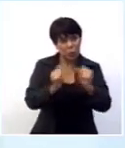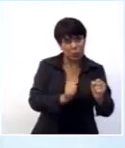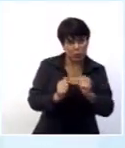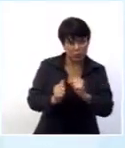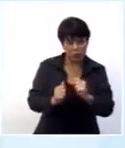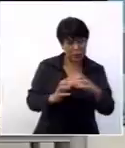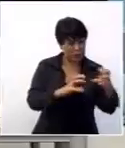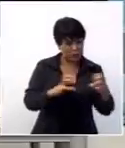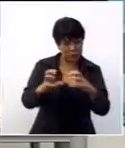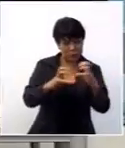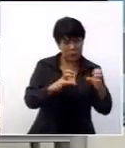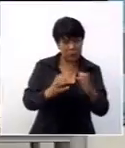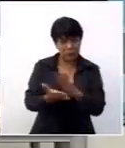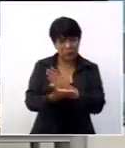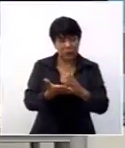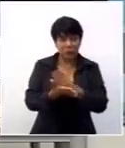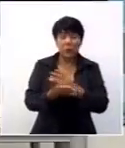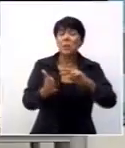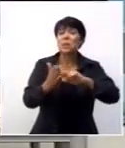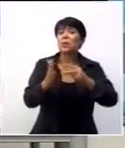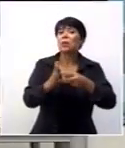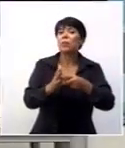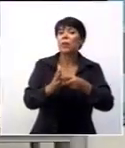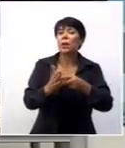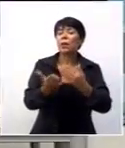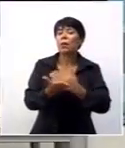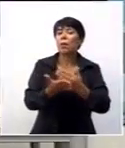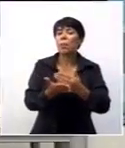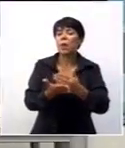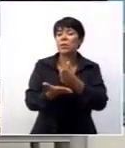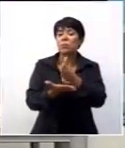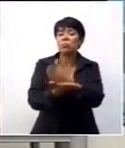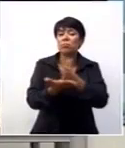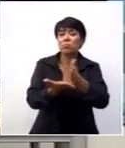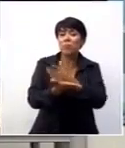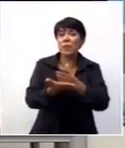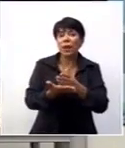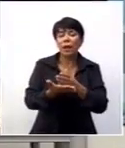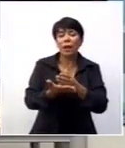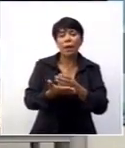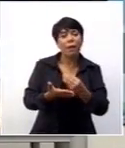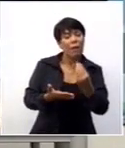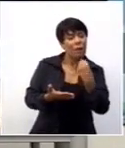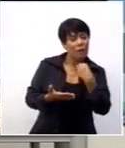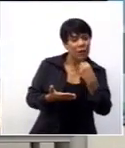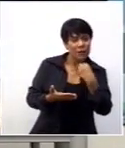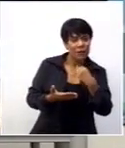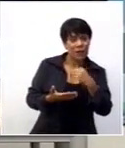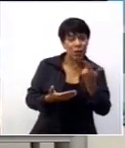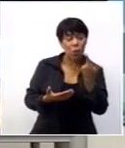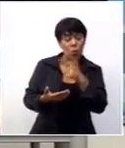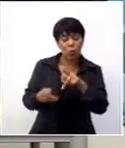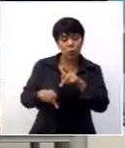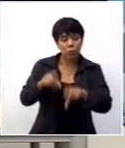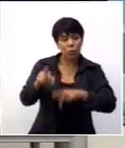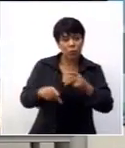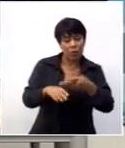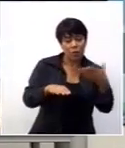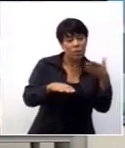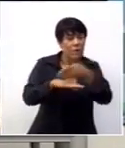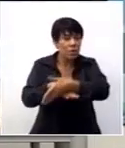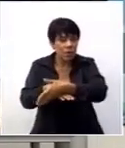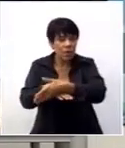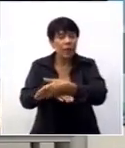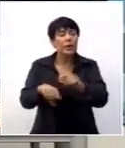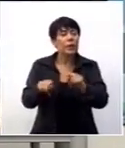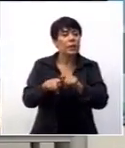se enfraquece. E esse enfraquecimento vai permitir que os Hicsos invadam ali a região do Egito e vão dominar